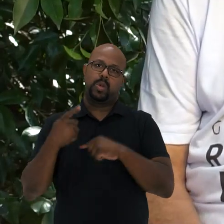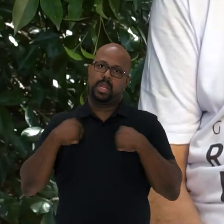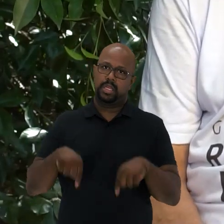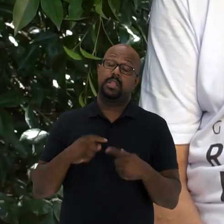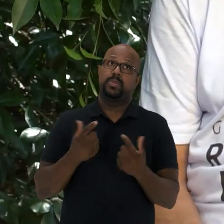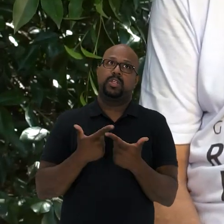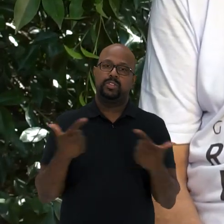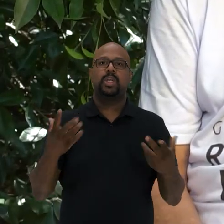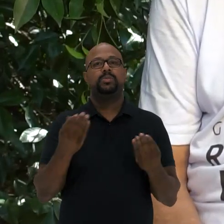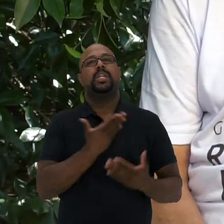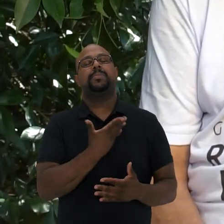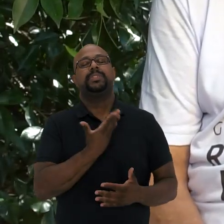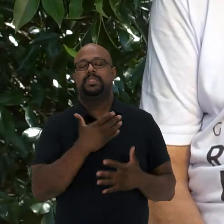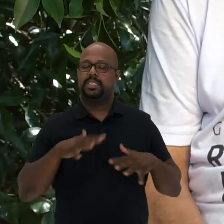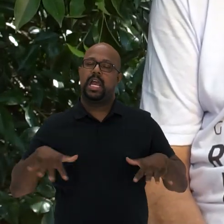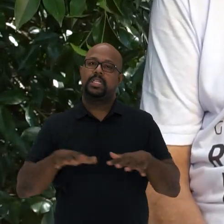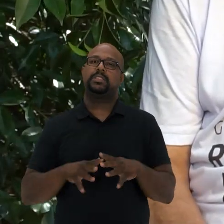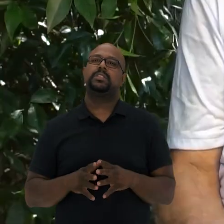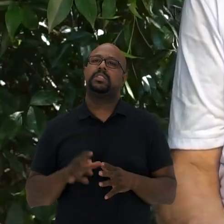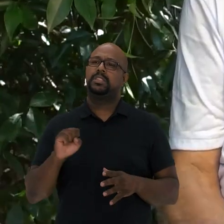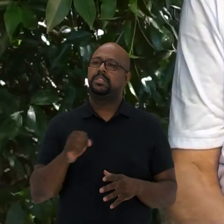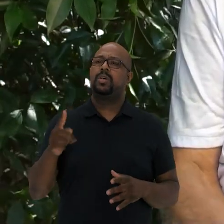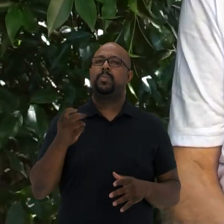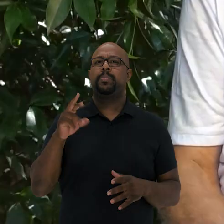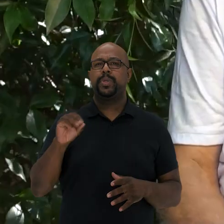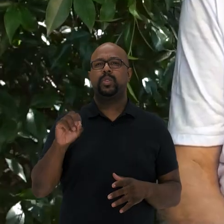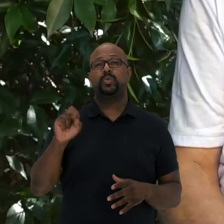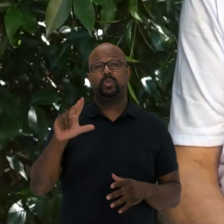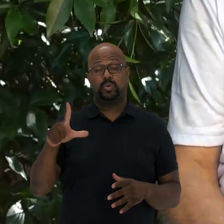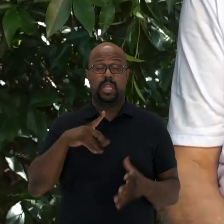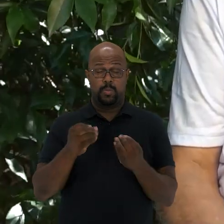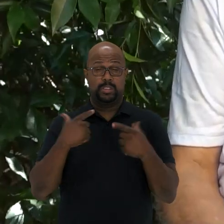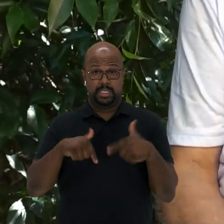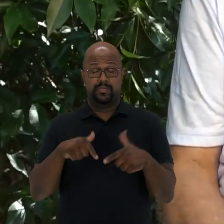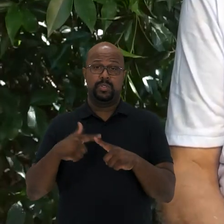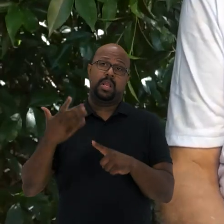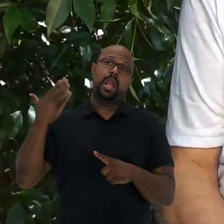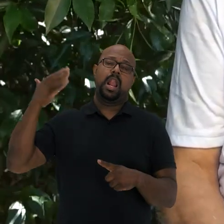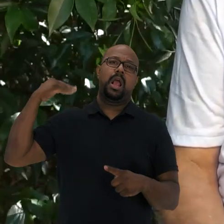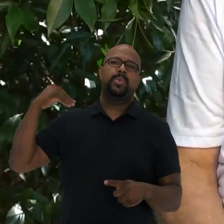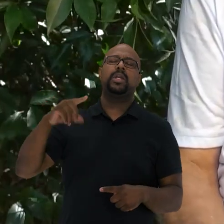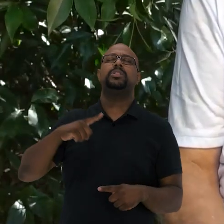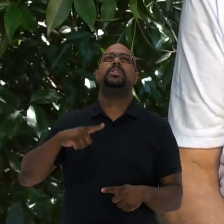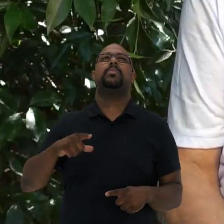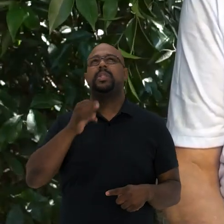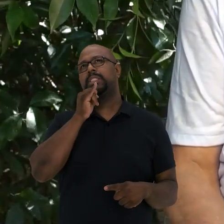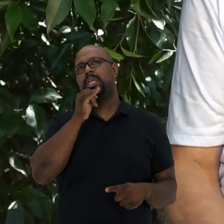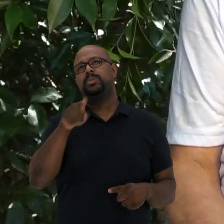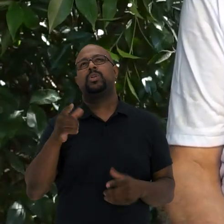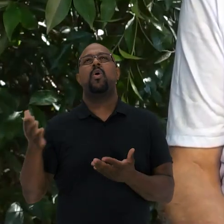me procuram, tem muita sorte e muita amizade. E São Pedro do Sul, que tinha muito serviço na época, que naquela época, por